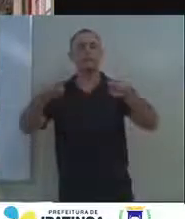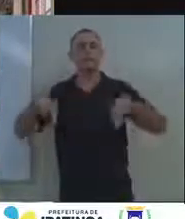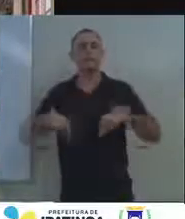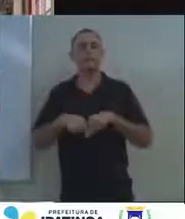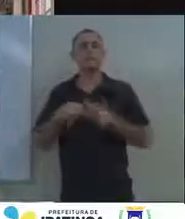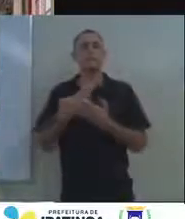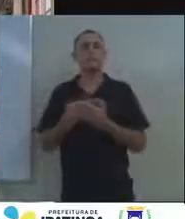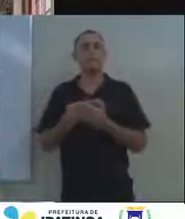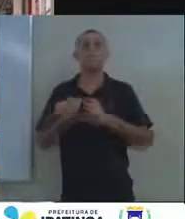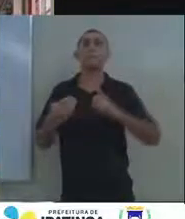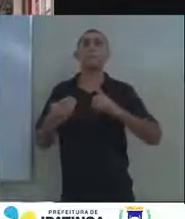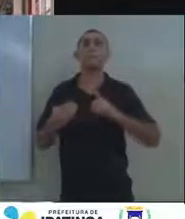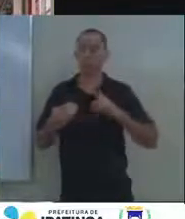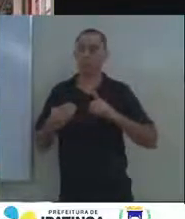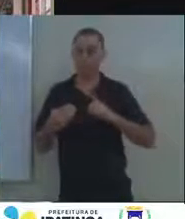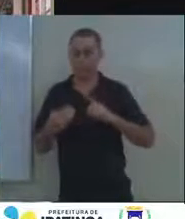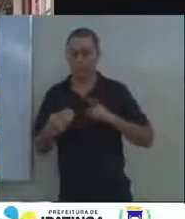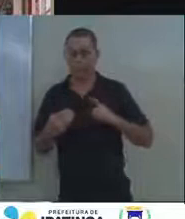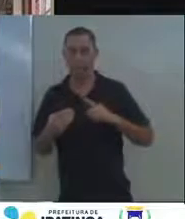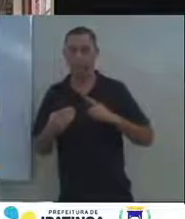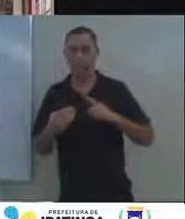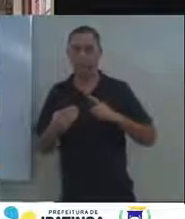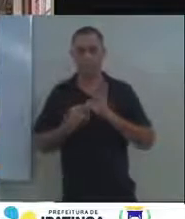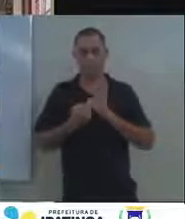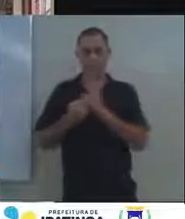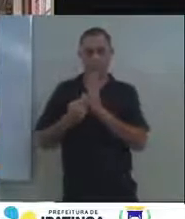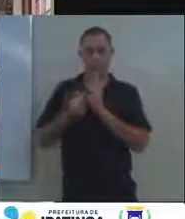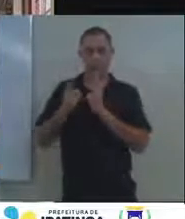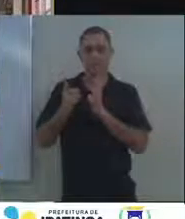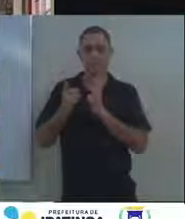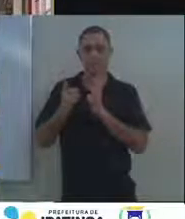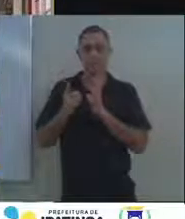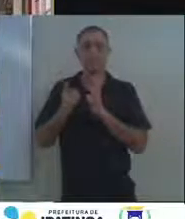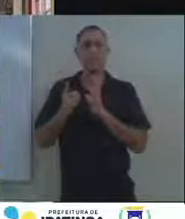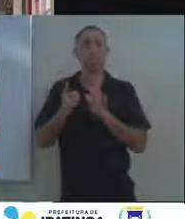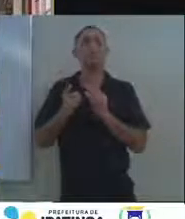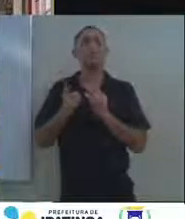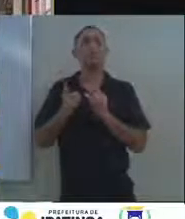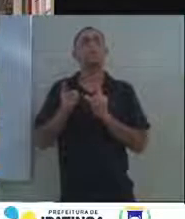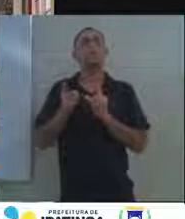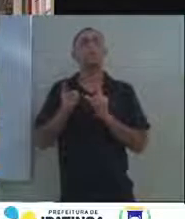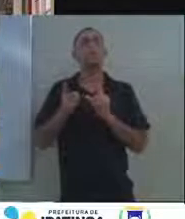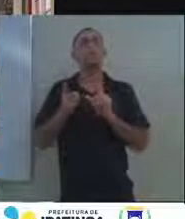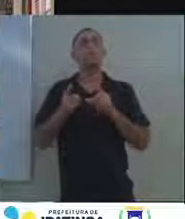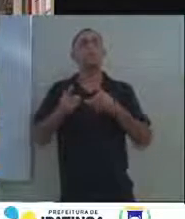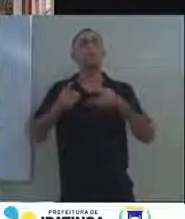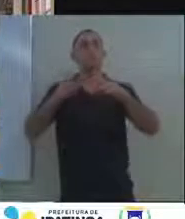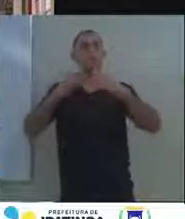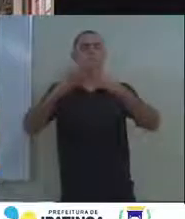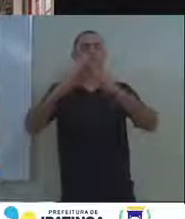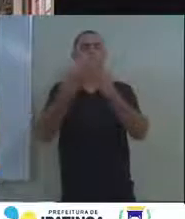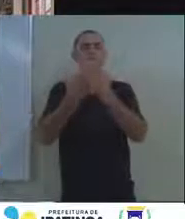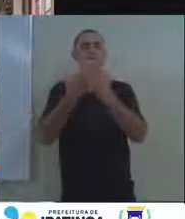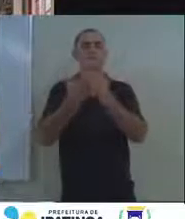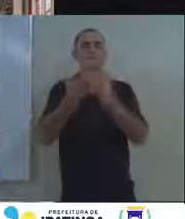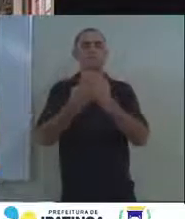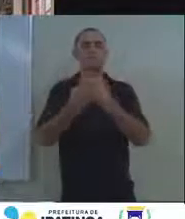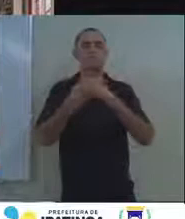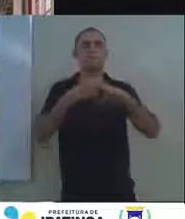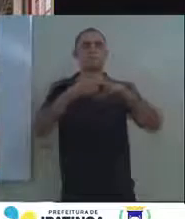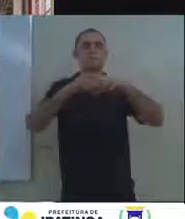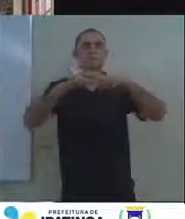Muitas escolas têm essa disposição aqui, que é o pátio no meio da escola e as salas de